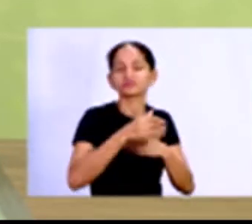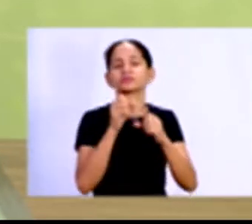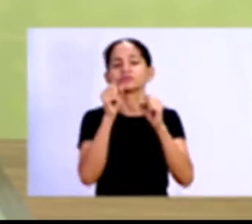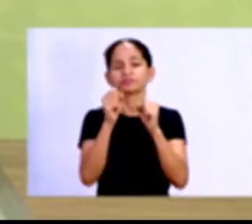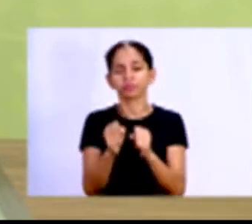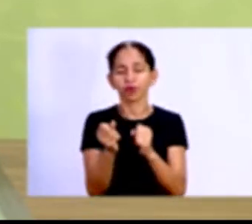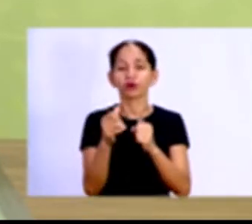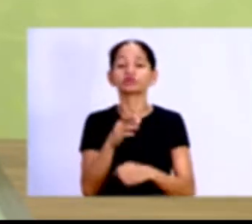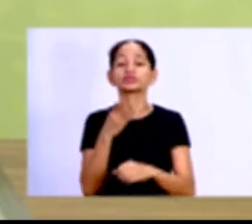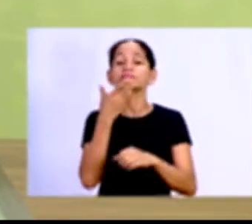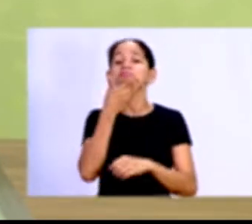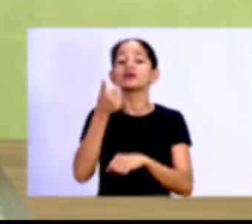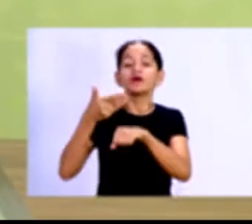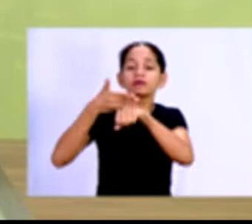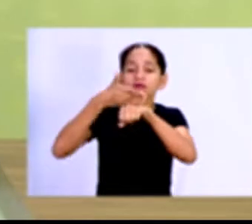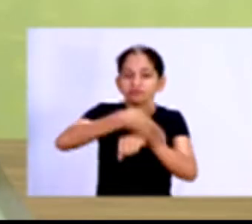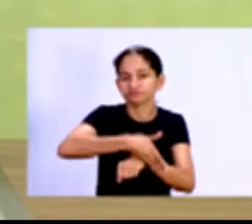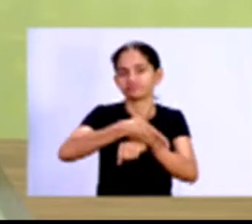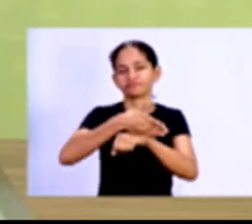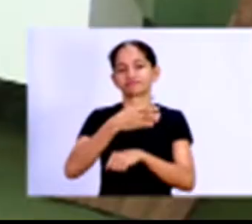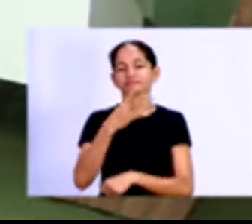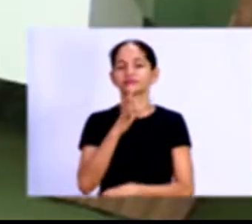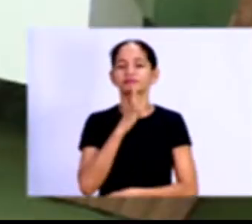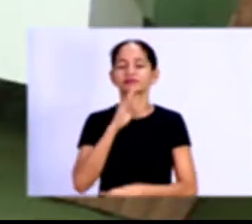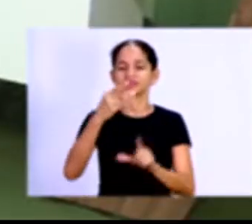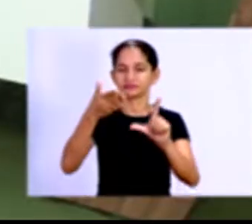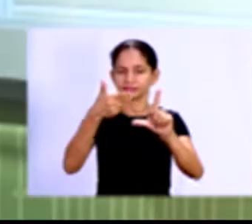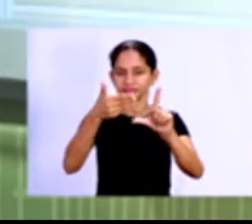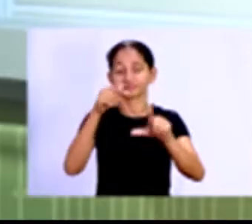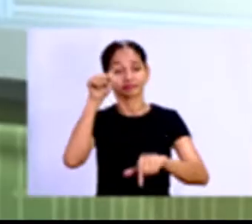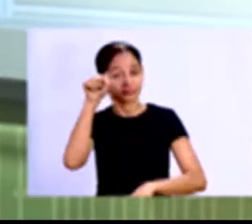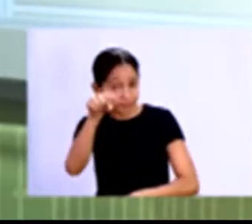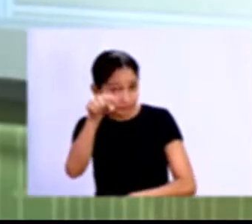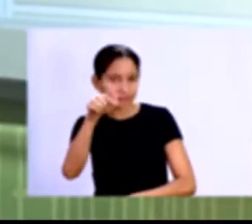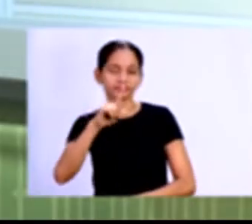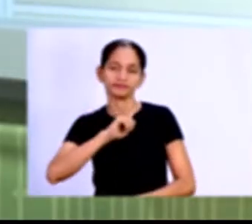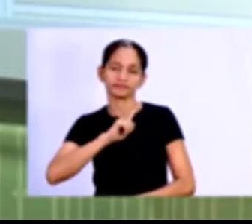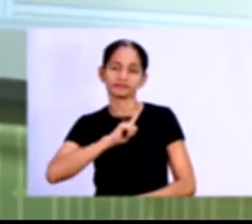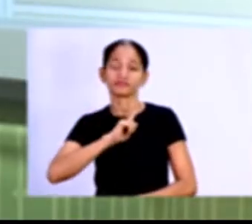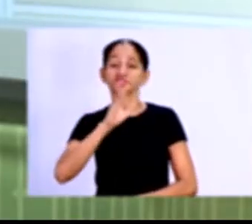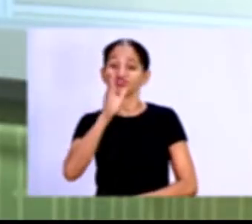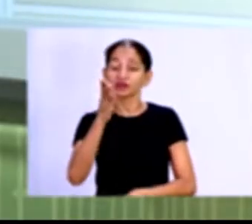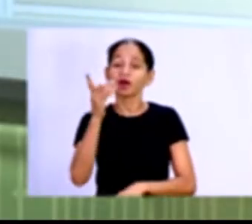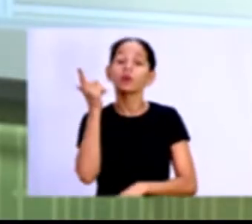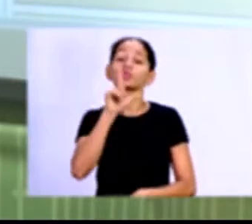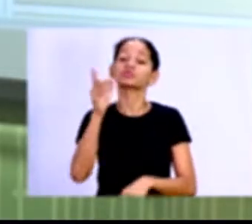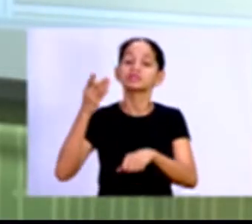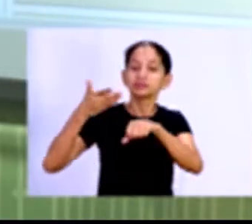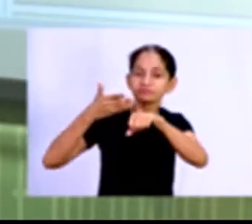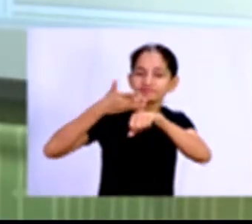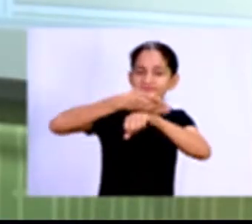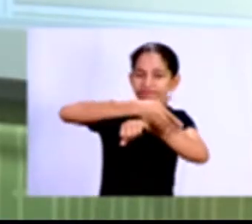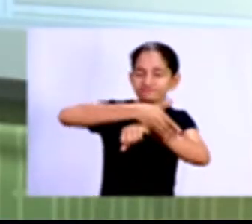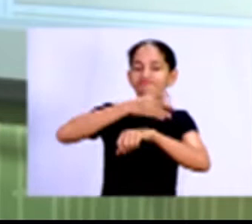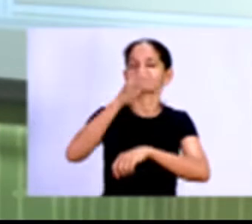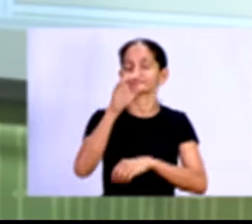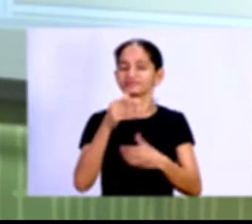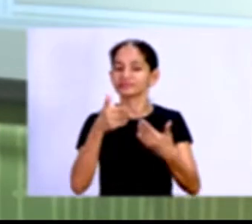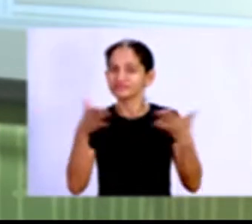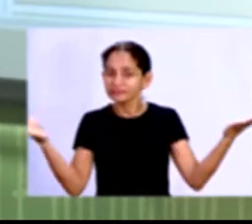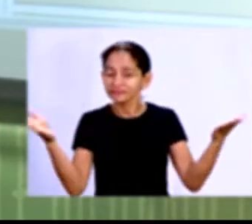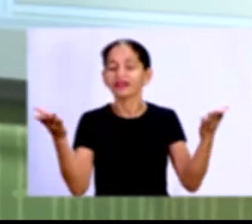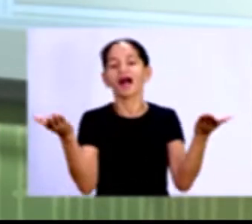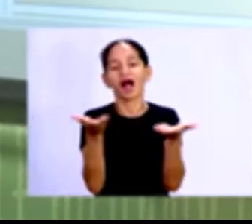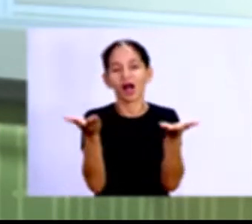Entre no ambiente e sinta à vontade. Sinta à vontade. Então, você que já teve acesso, né, e pôde, então, conhecer o nosso ambiente,